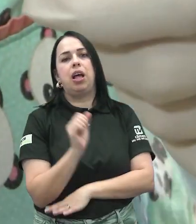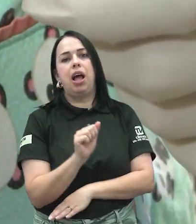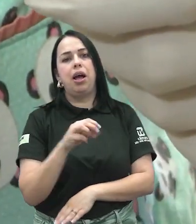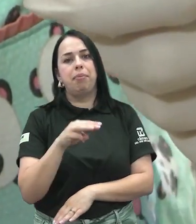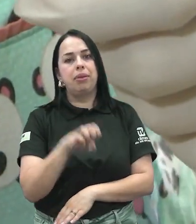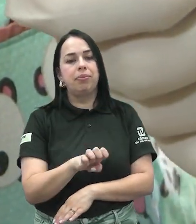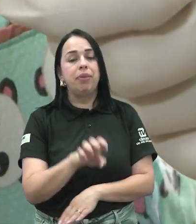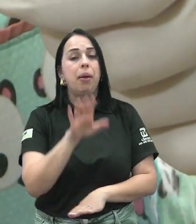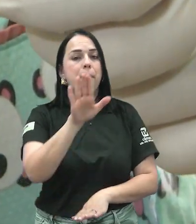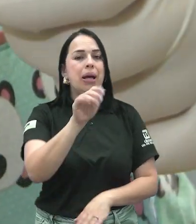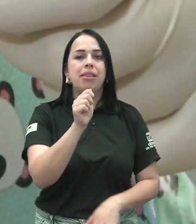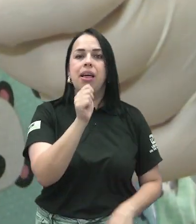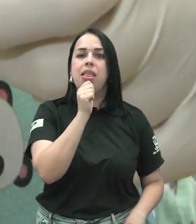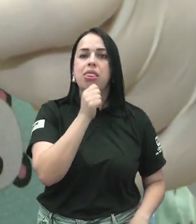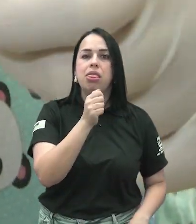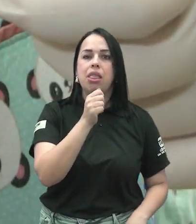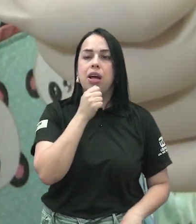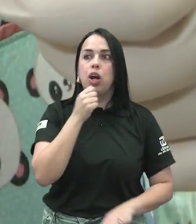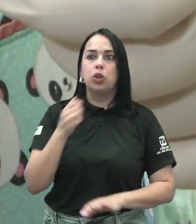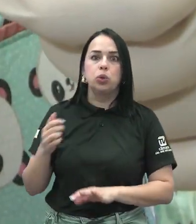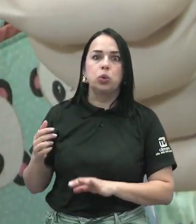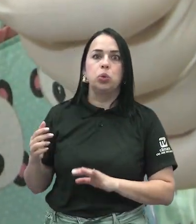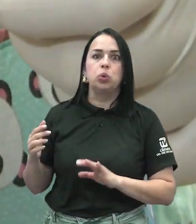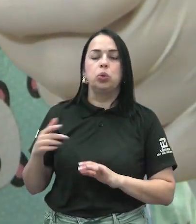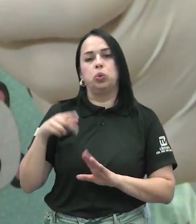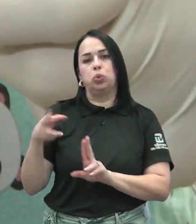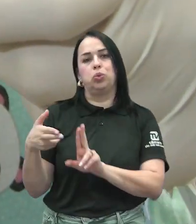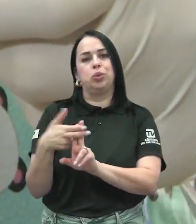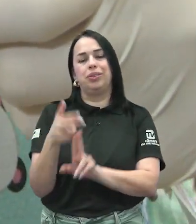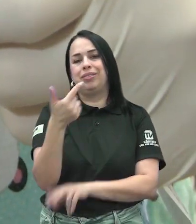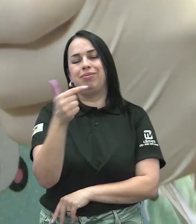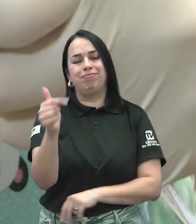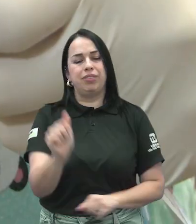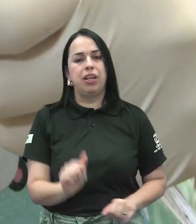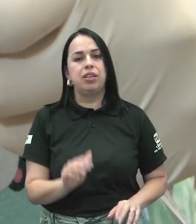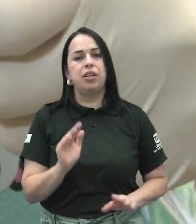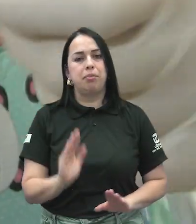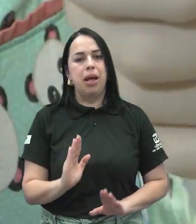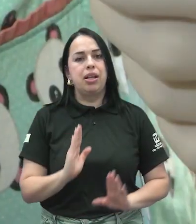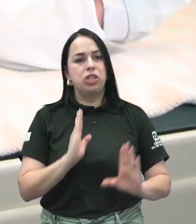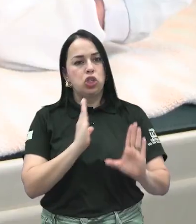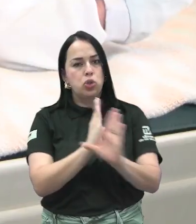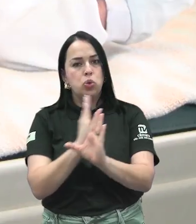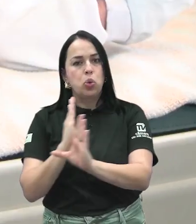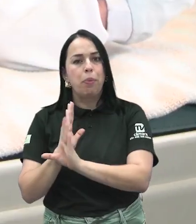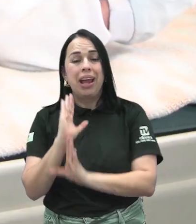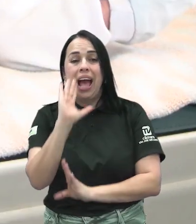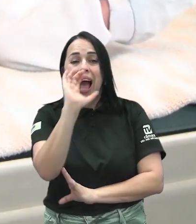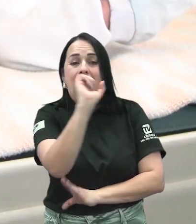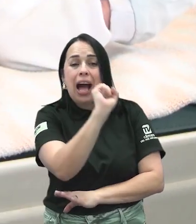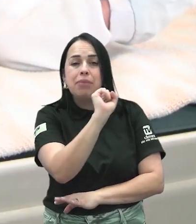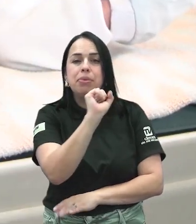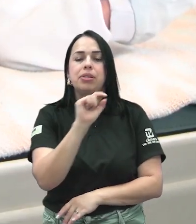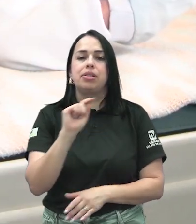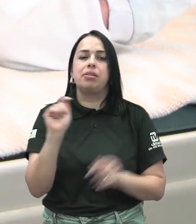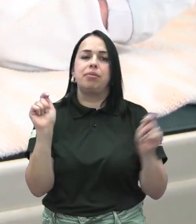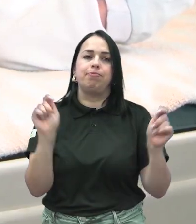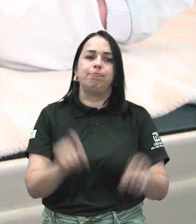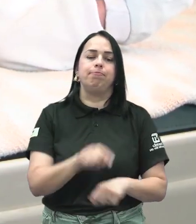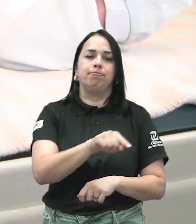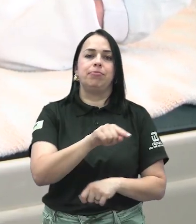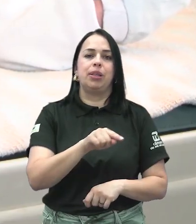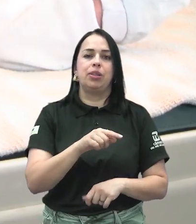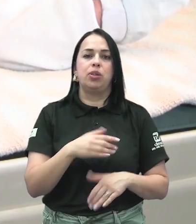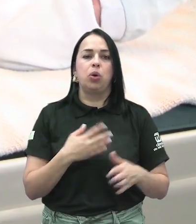de detectar a AME, mas ainda não está disponível no SUS. O diagnóstico